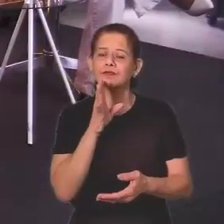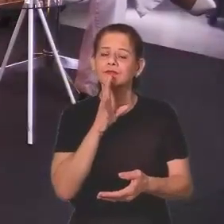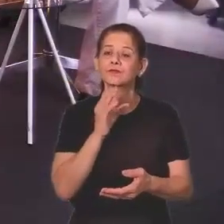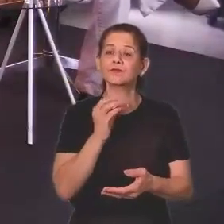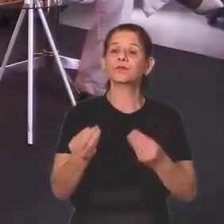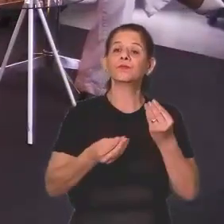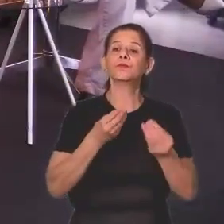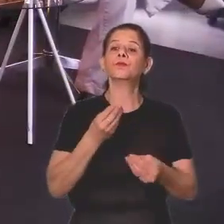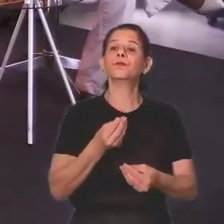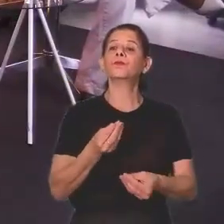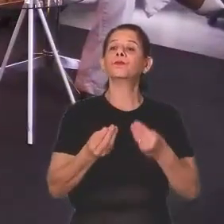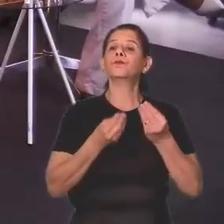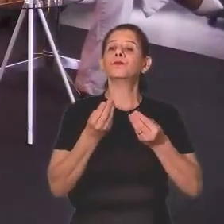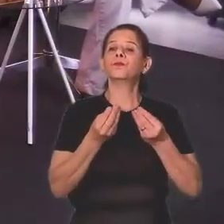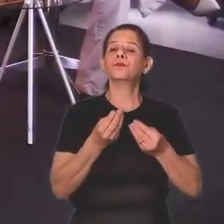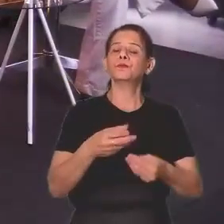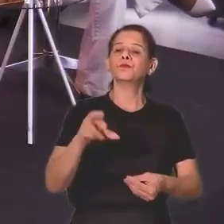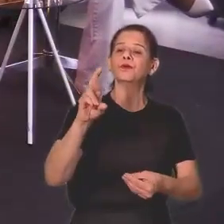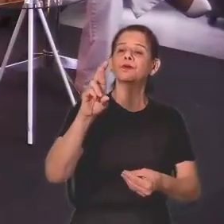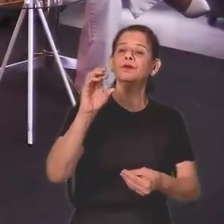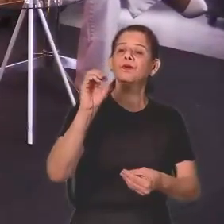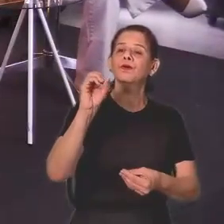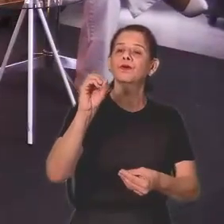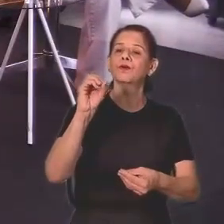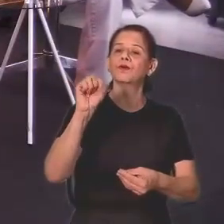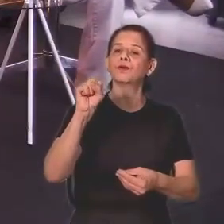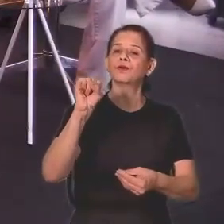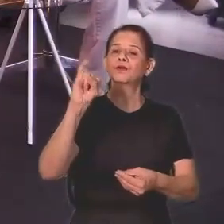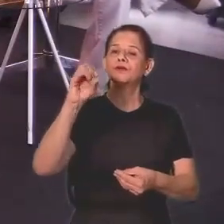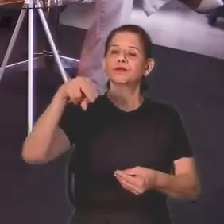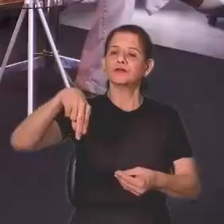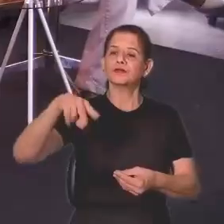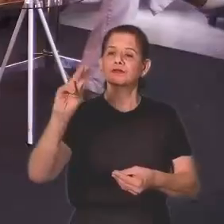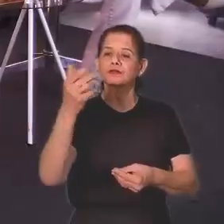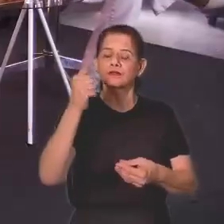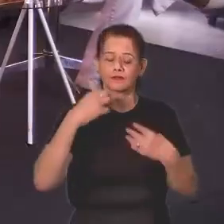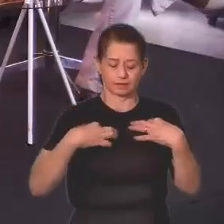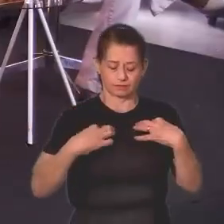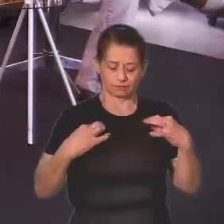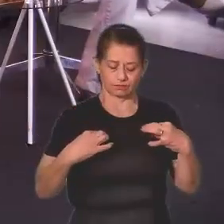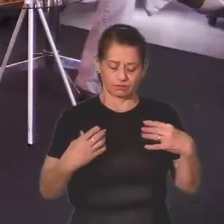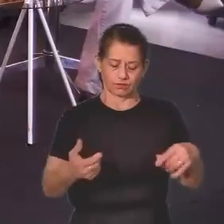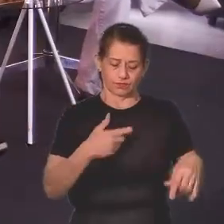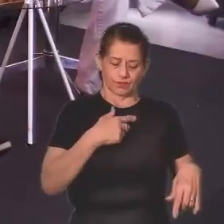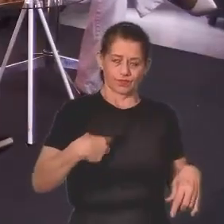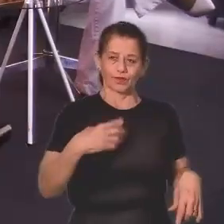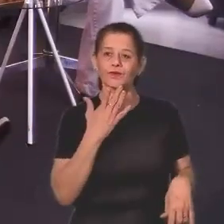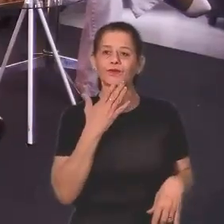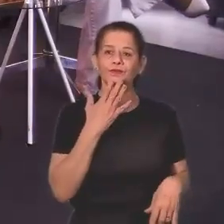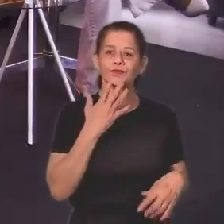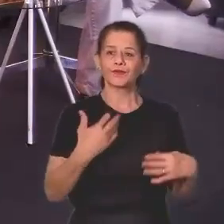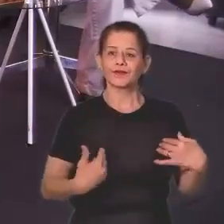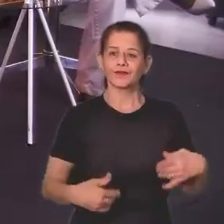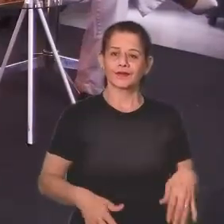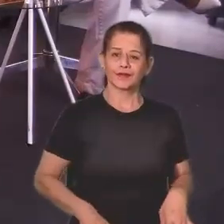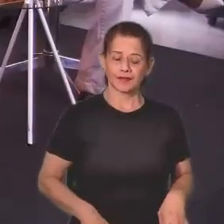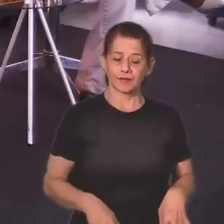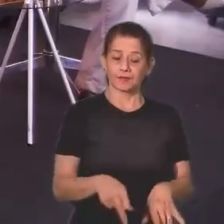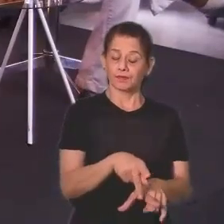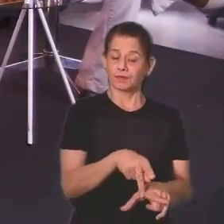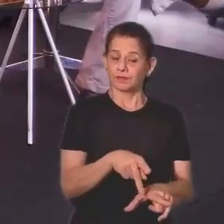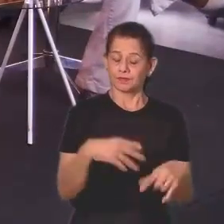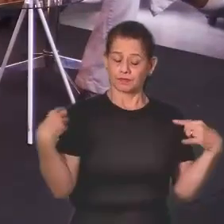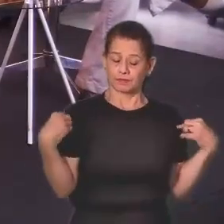Rosinha. Eu estou vestindo um vestido estampado, um blazer preto, uma sapatilha